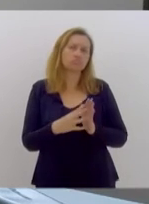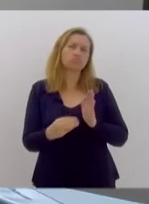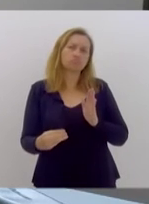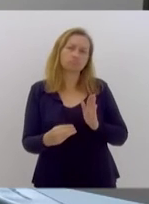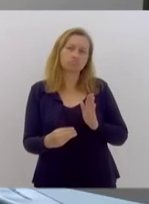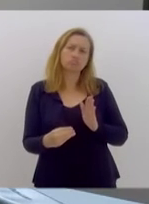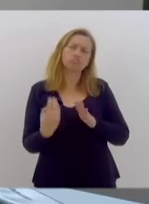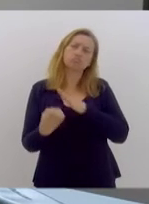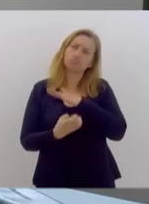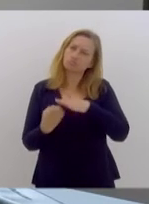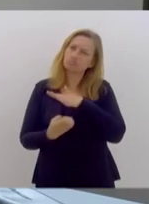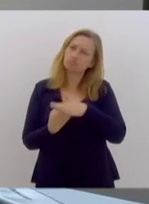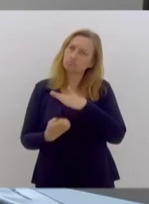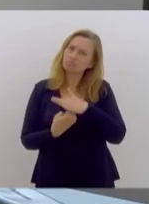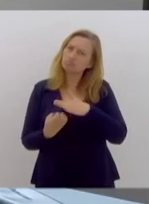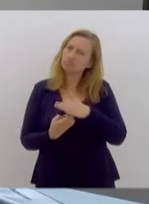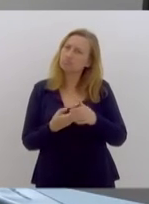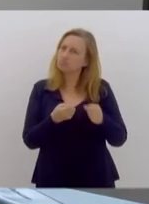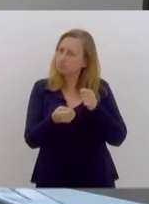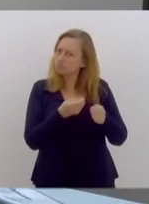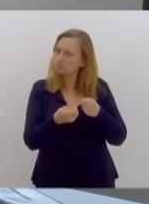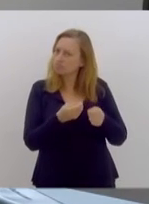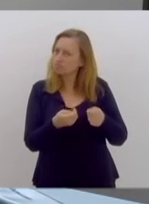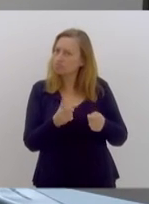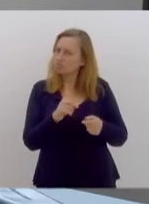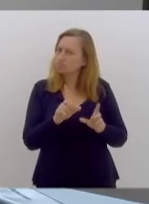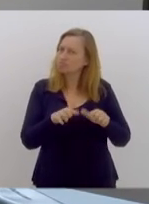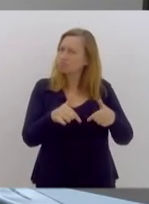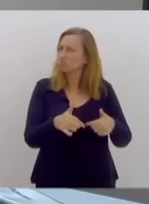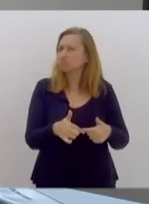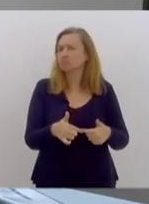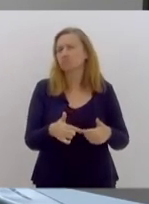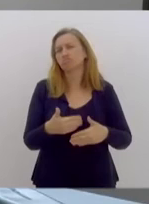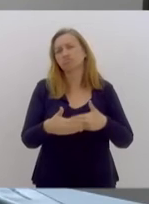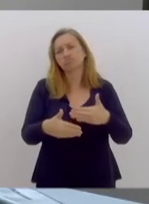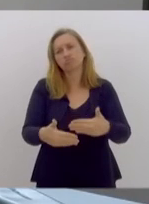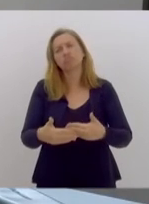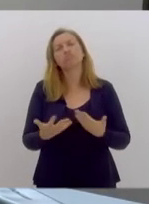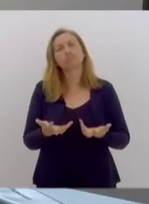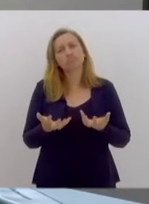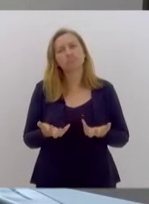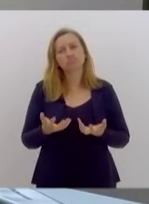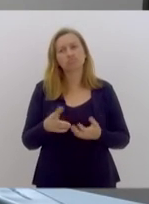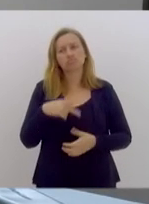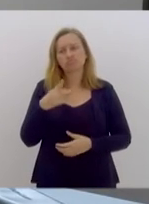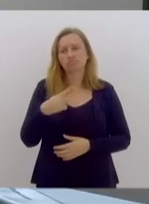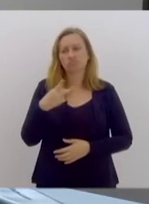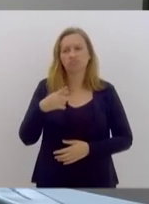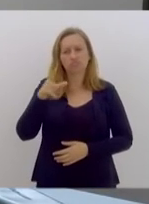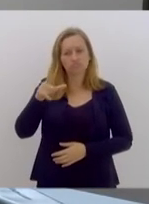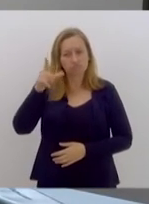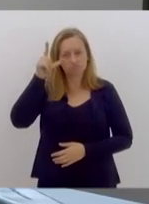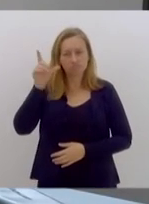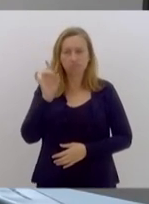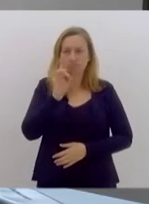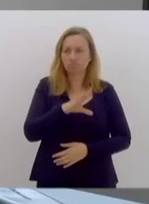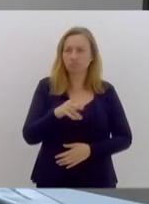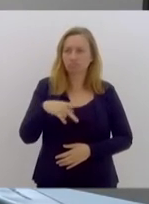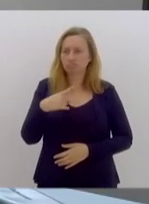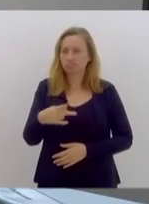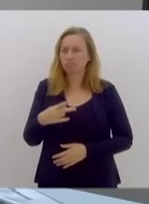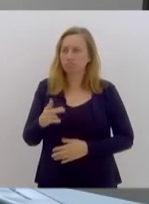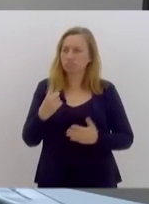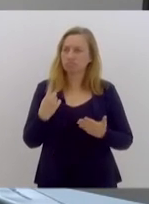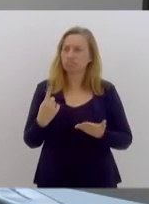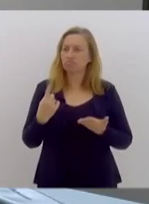reguladora reguladora também não funcionou não prosperou Então queria fazer falou assim esses últimos apontamentos me